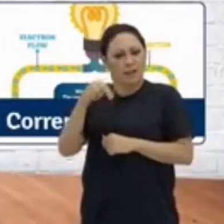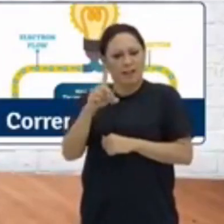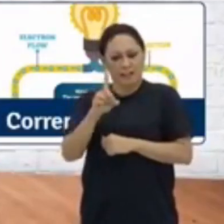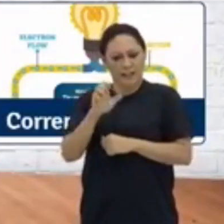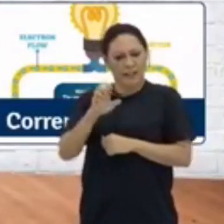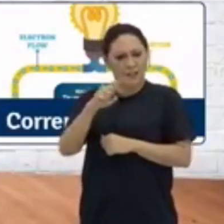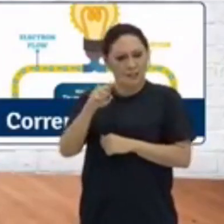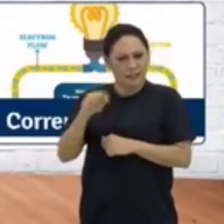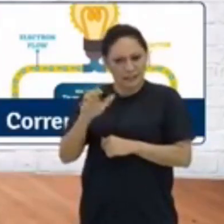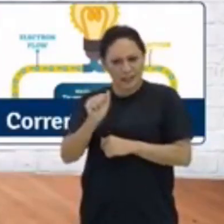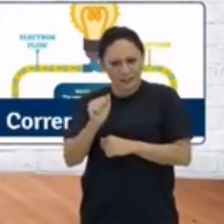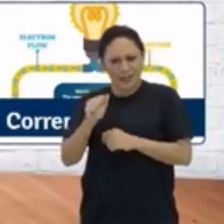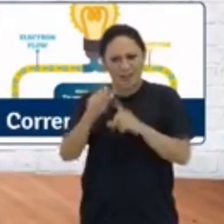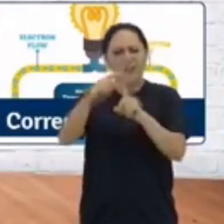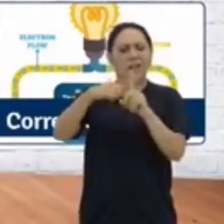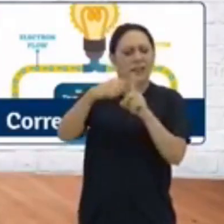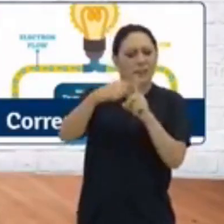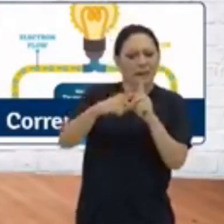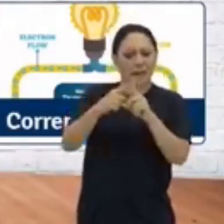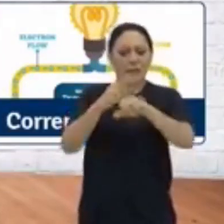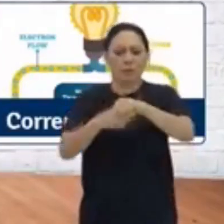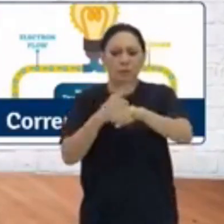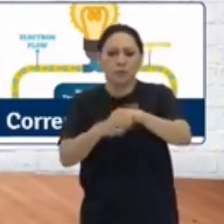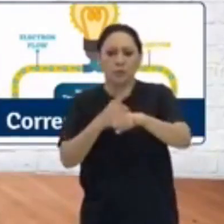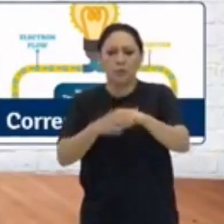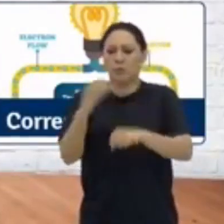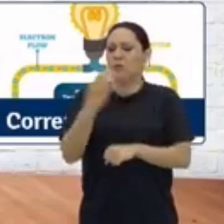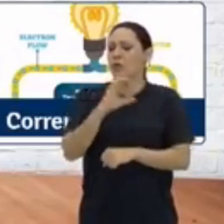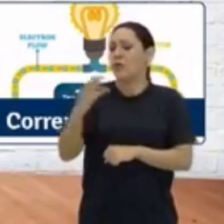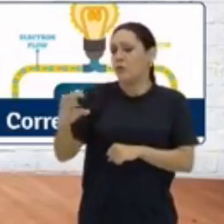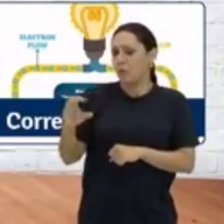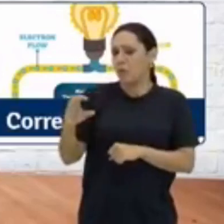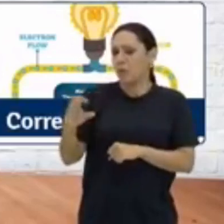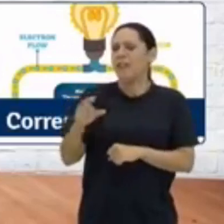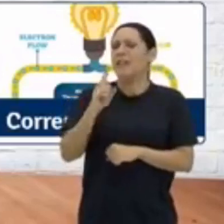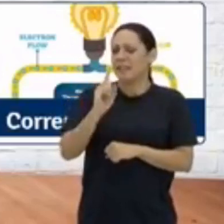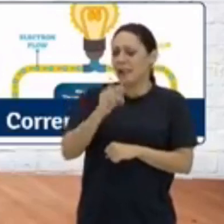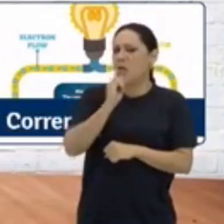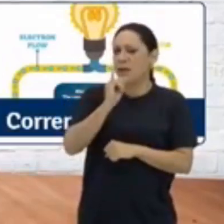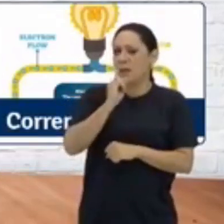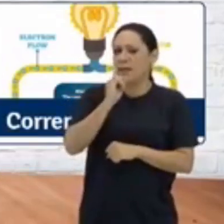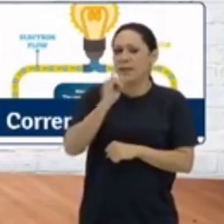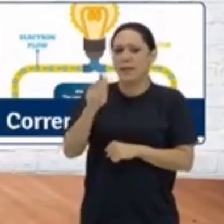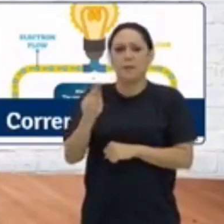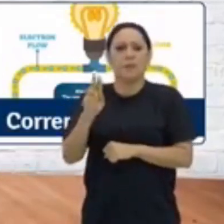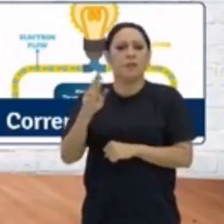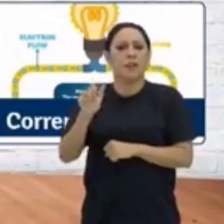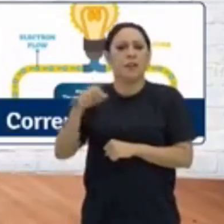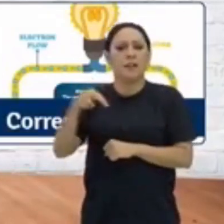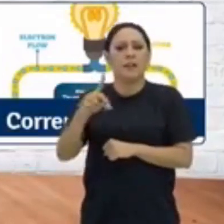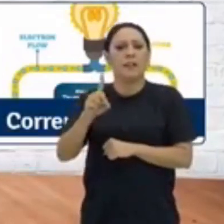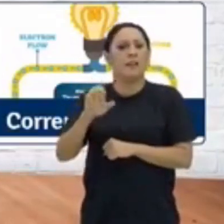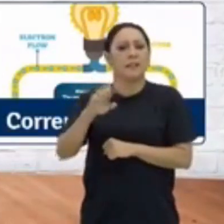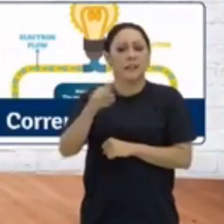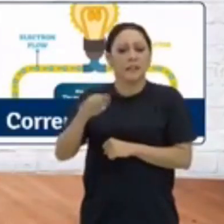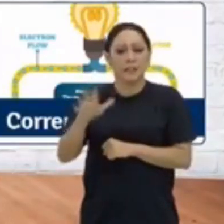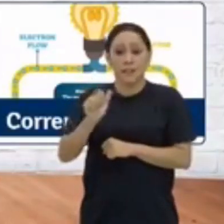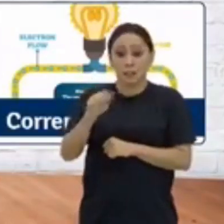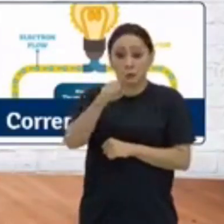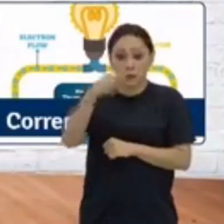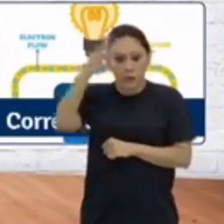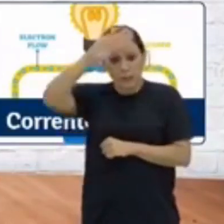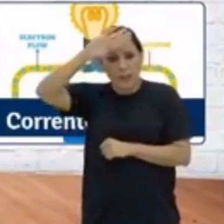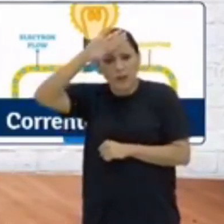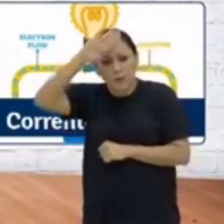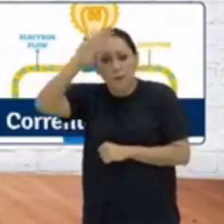A temperatura, o tempo, a corrente elétrica, são exemplos de grandezas? Quando você está com febre, o que